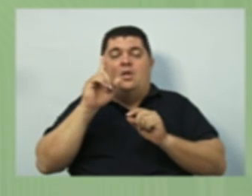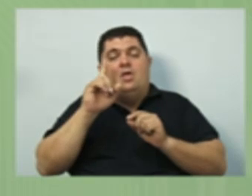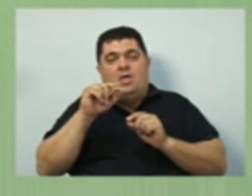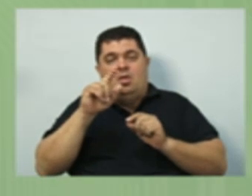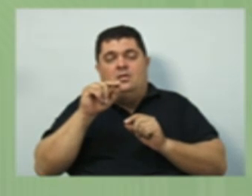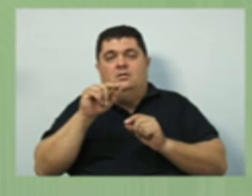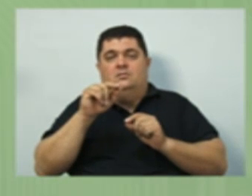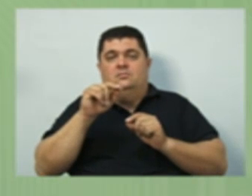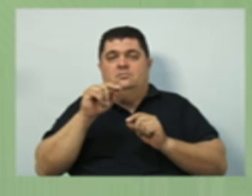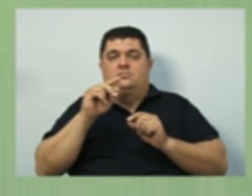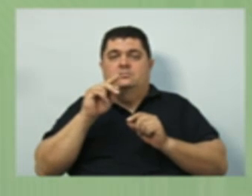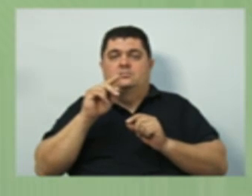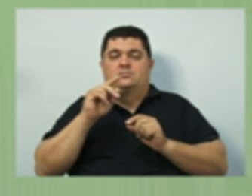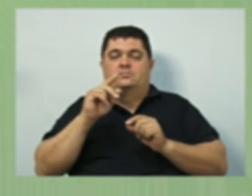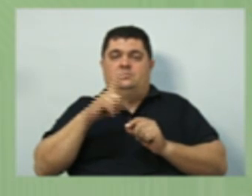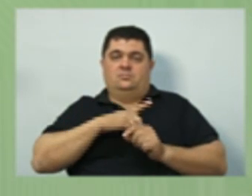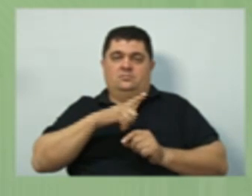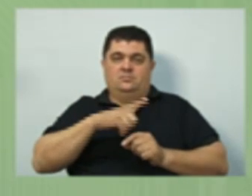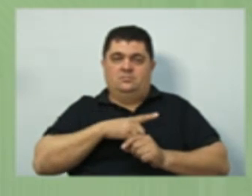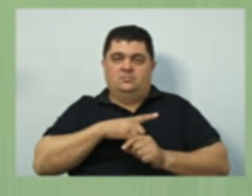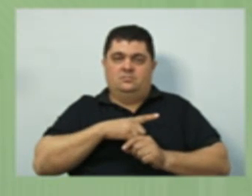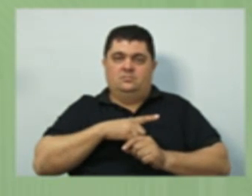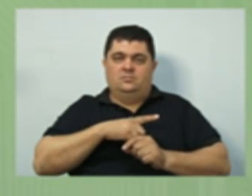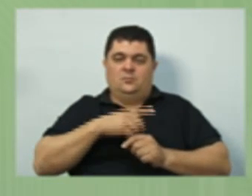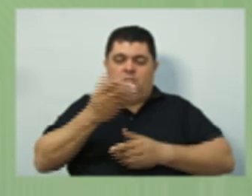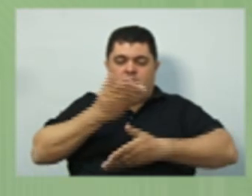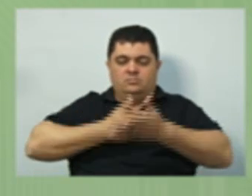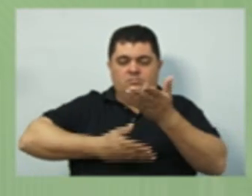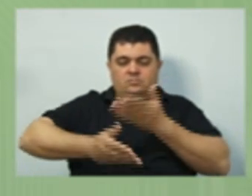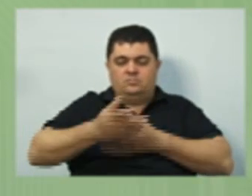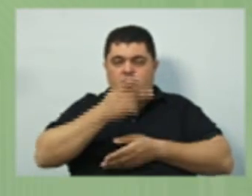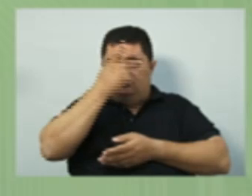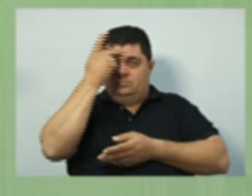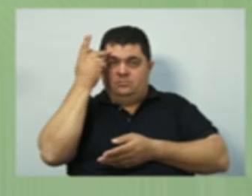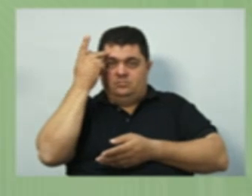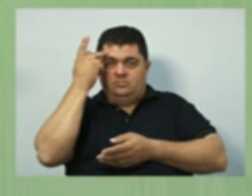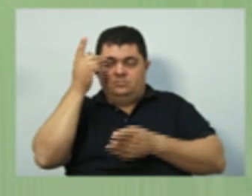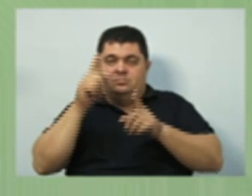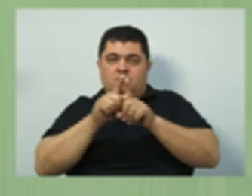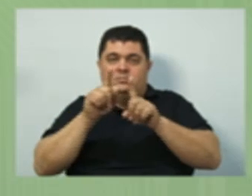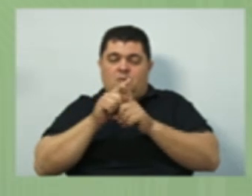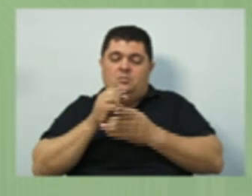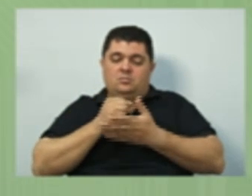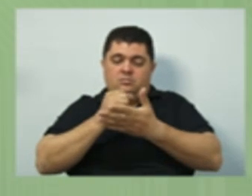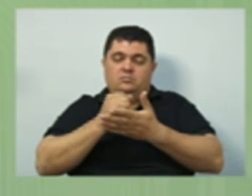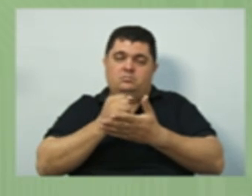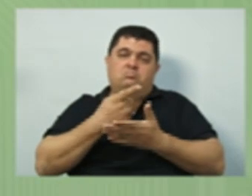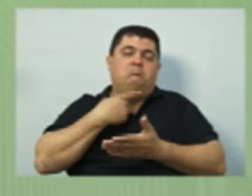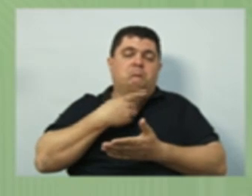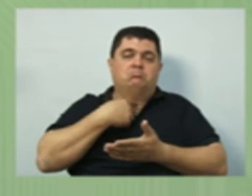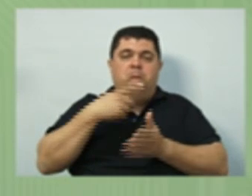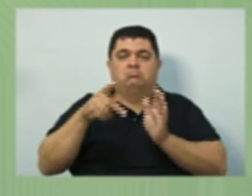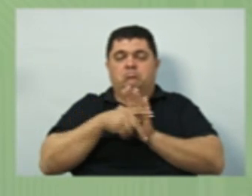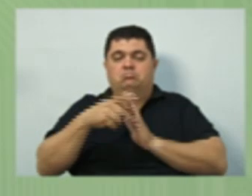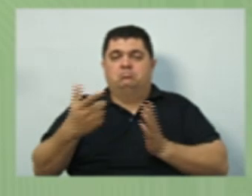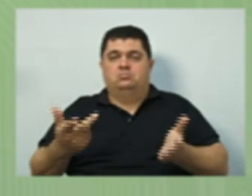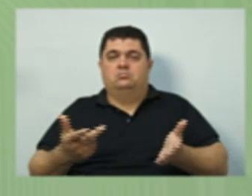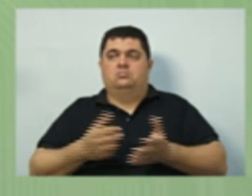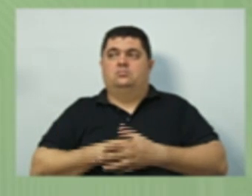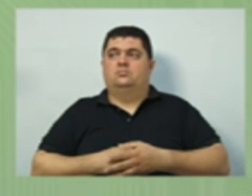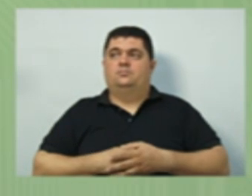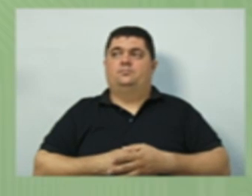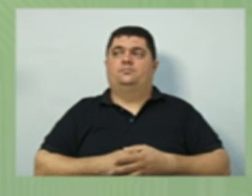isto, você ter as suas relações com as pessoas e satisfazer as suas necessidades.